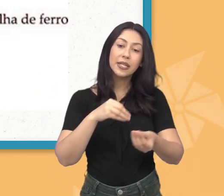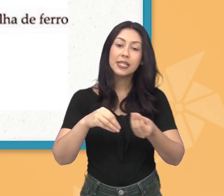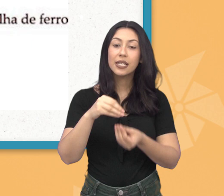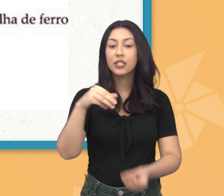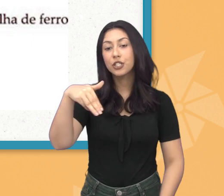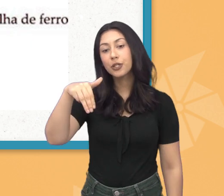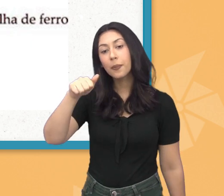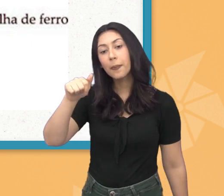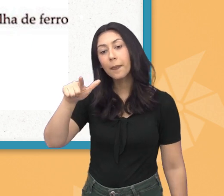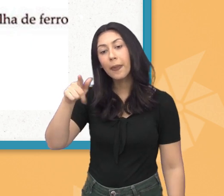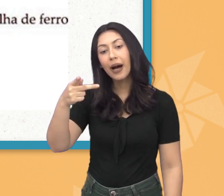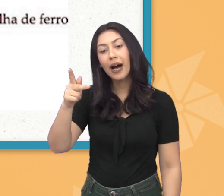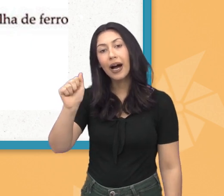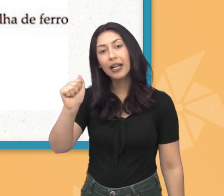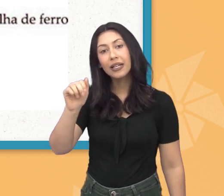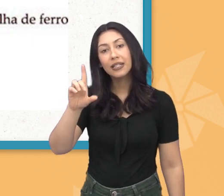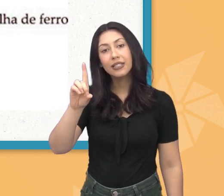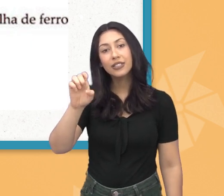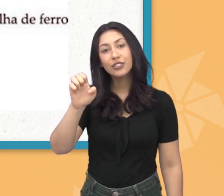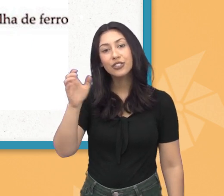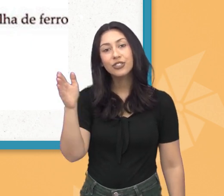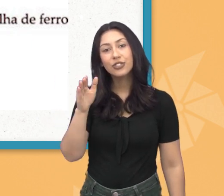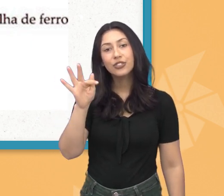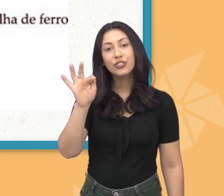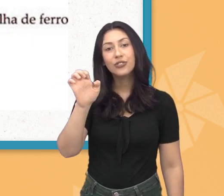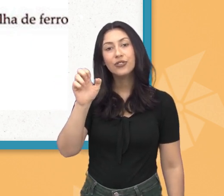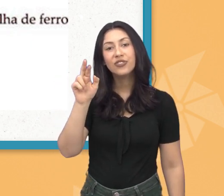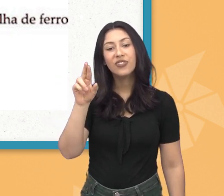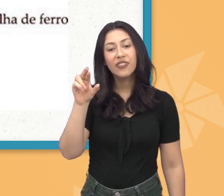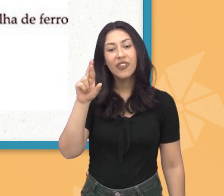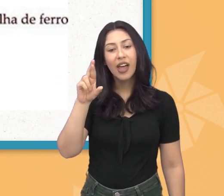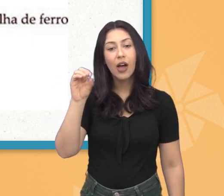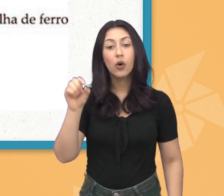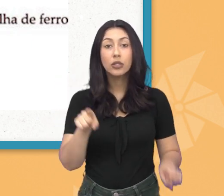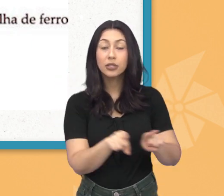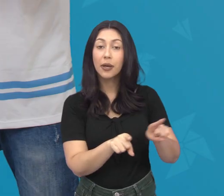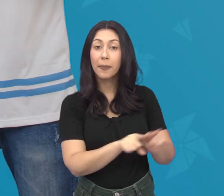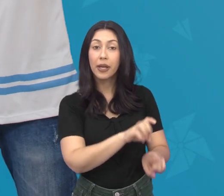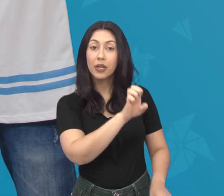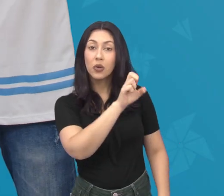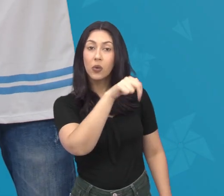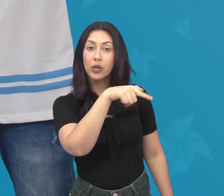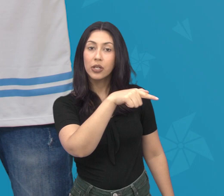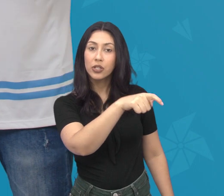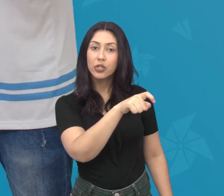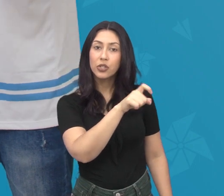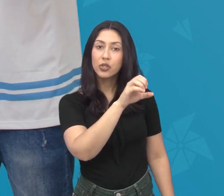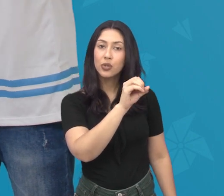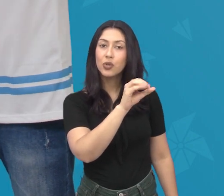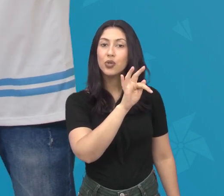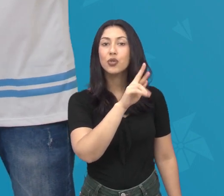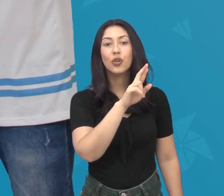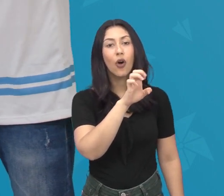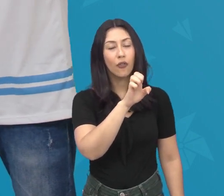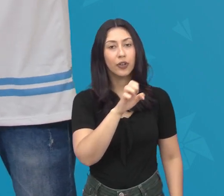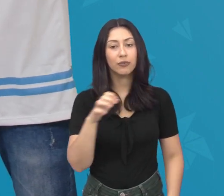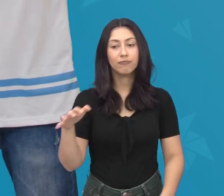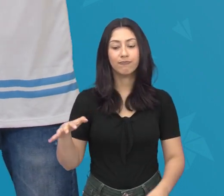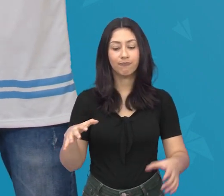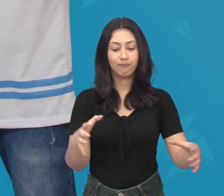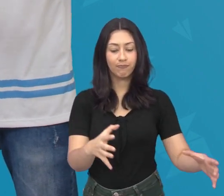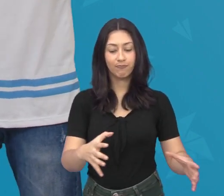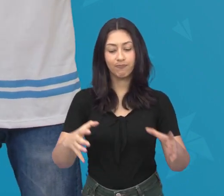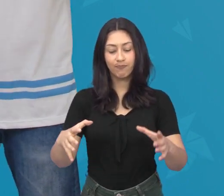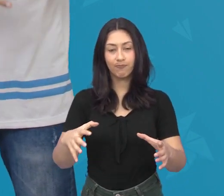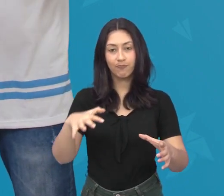de ferro e enxofre. O enxofre não é atraído pelo ímã. Depois que a gente aproxima o ímã vai atrair toda essa limalha de ferro e vai ficar o